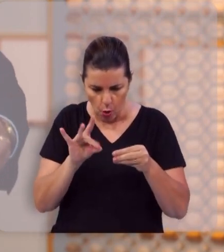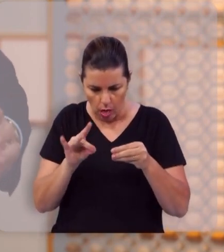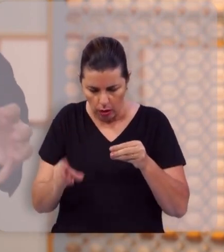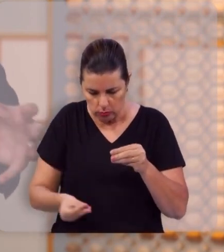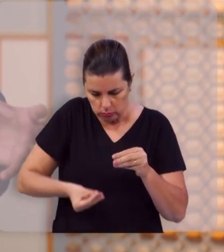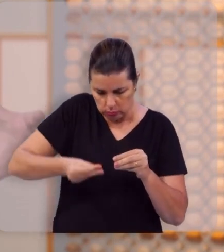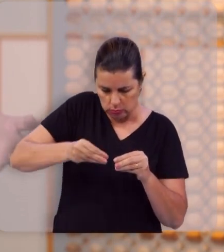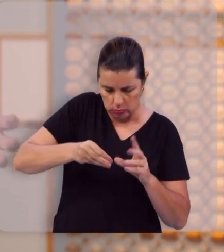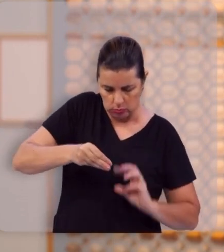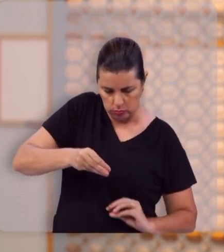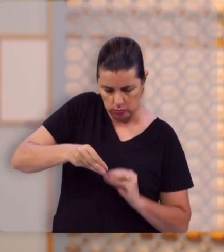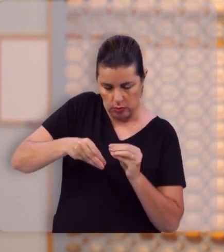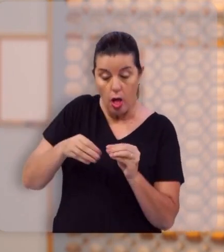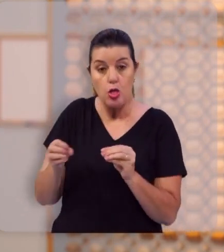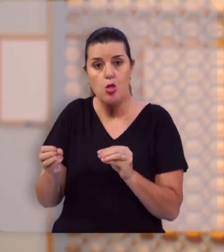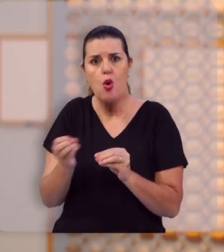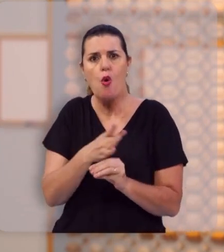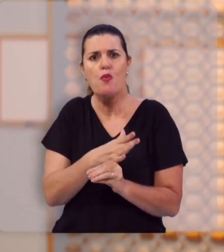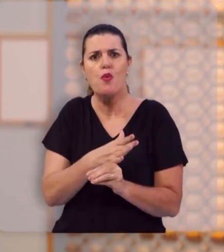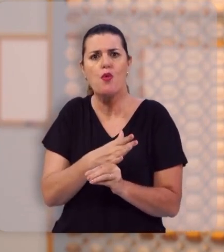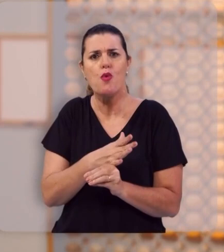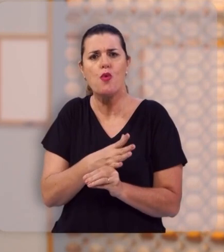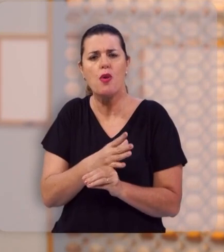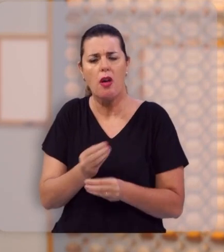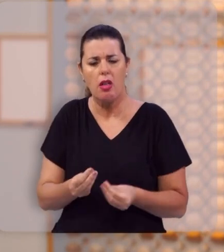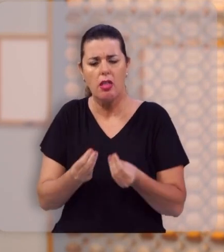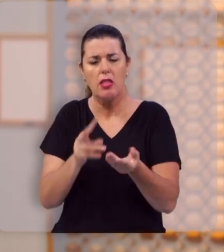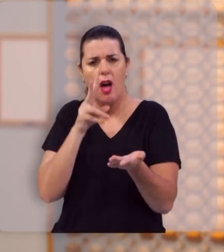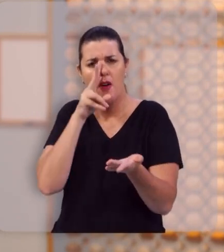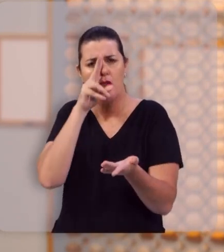para suscitar da fraqueza a força.